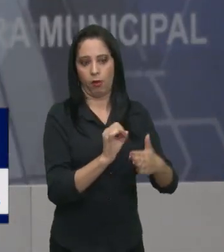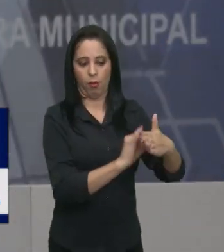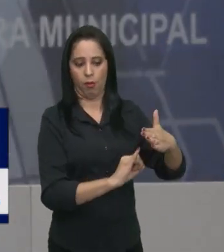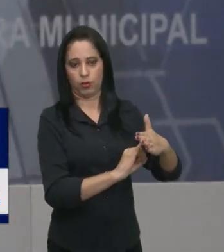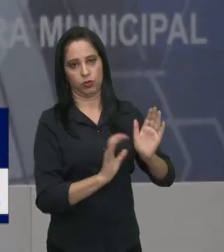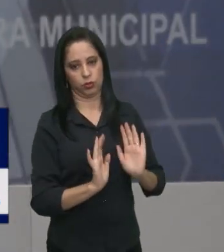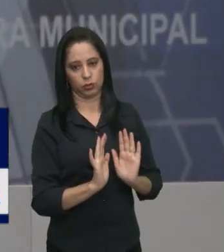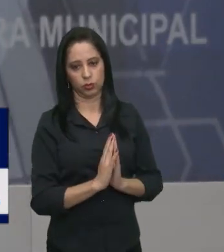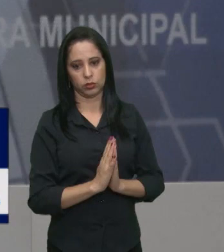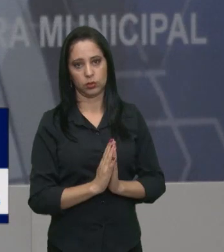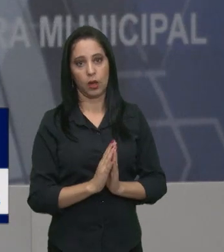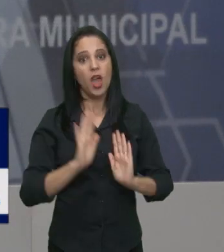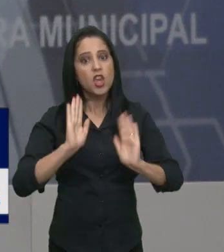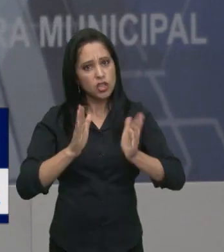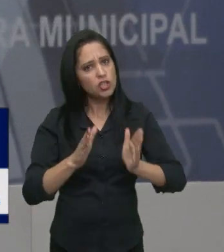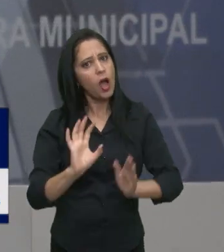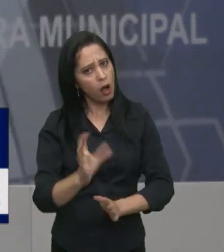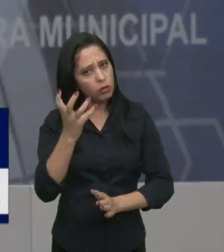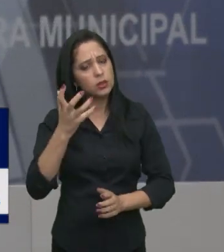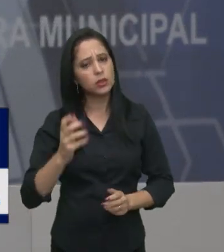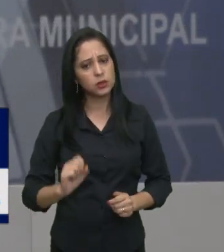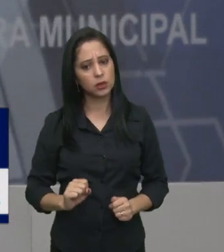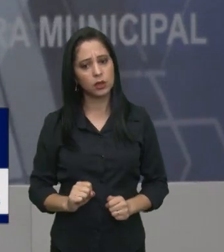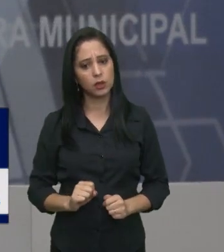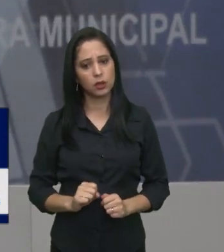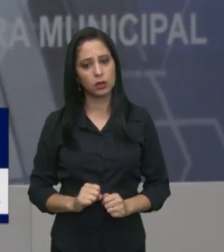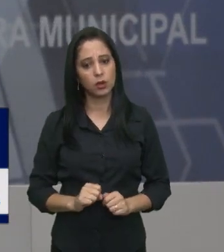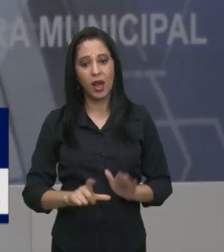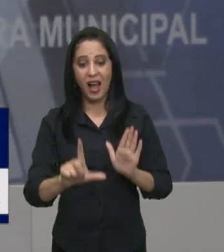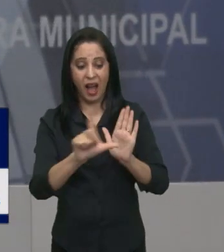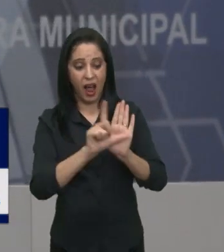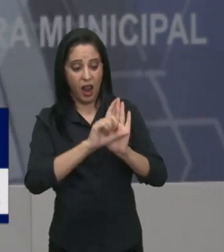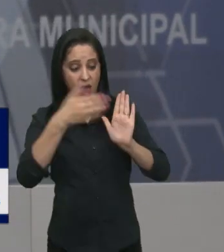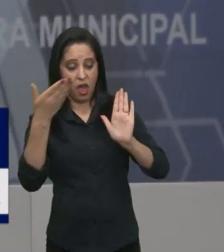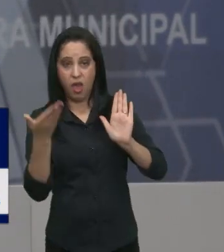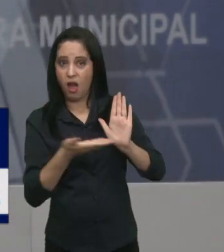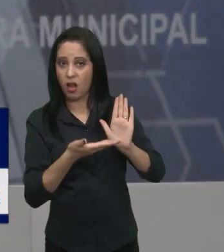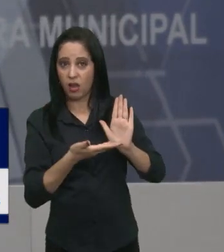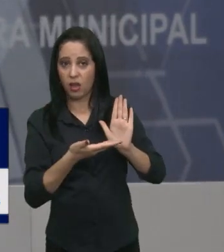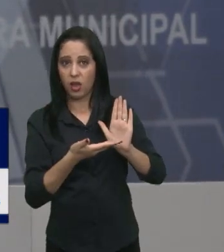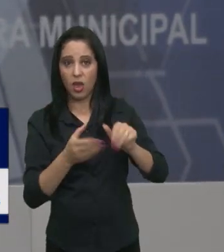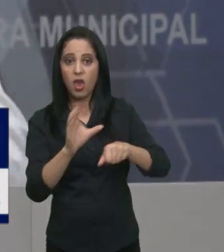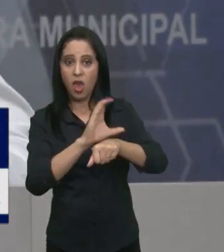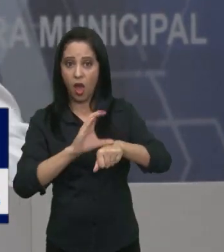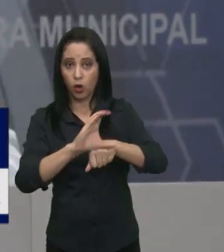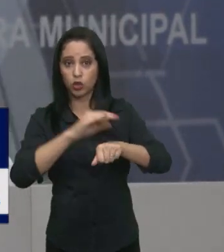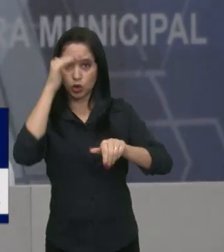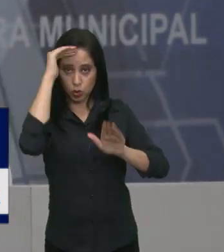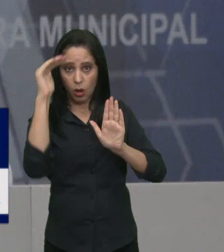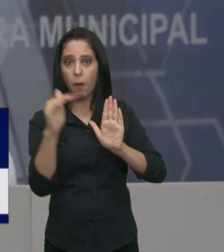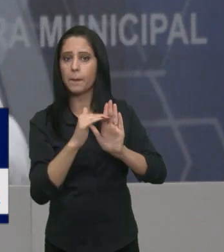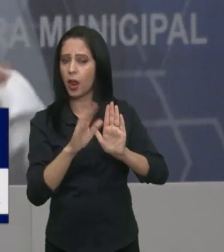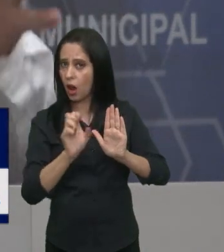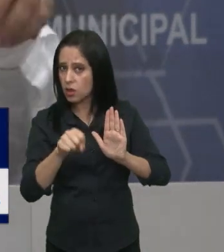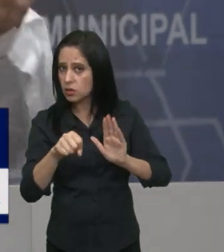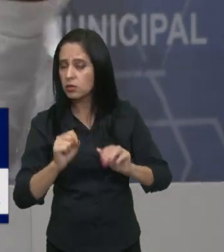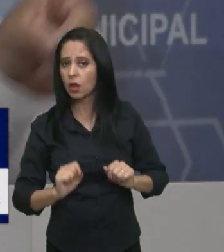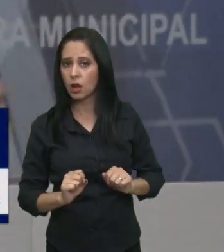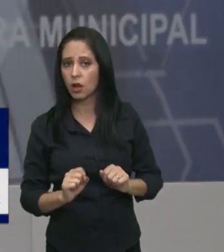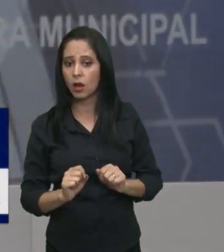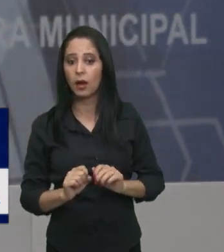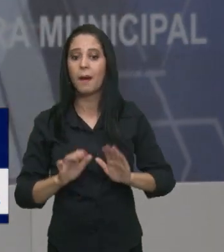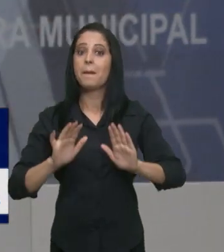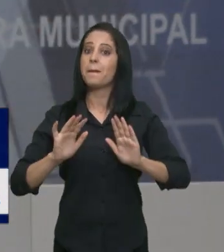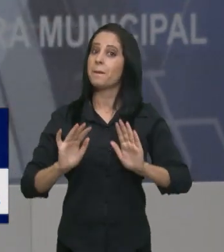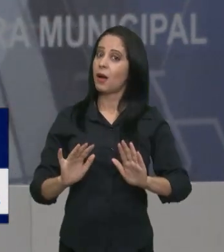Isso foi feito. Essa lei está lá, é constitucional. Mas, para